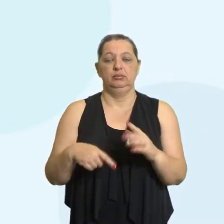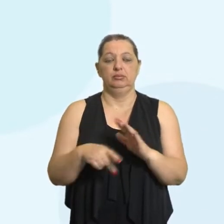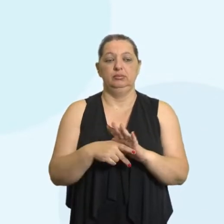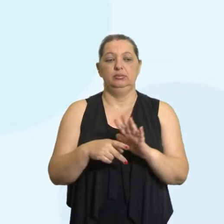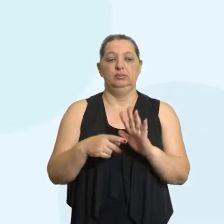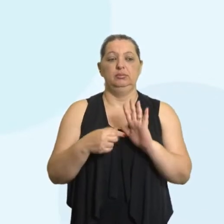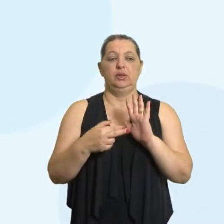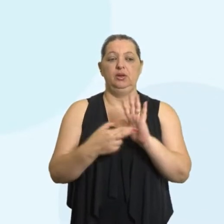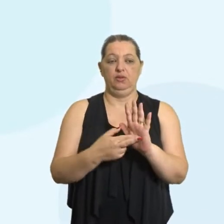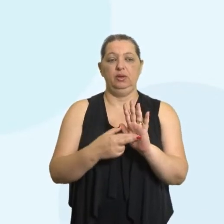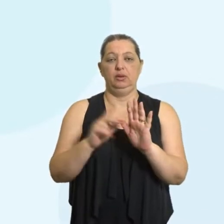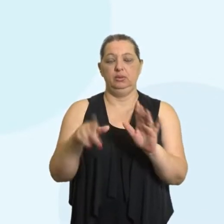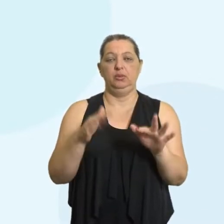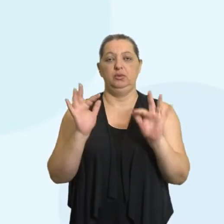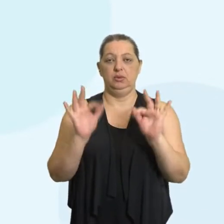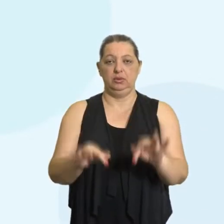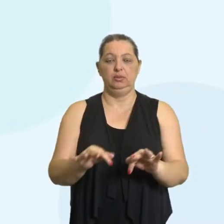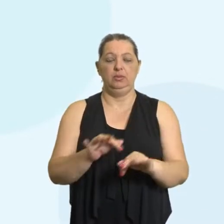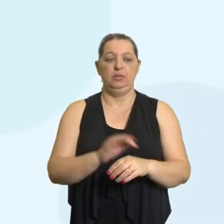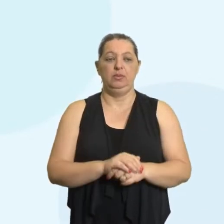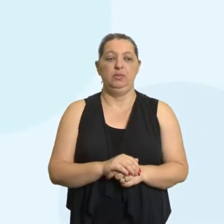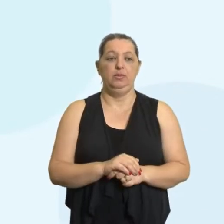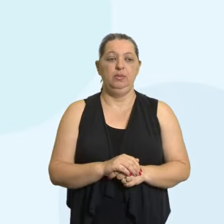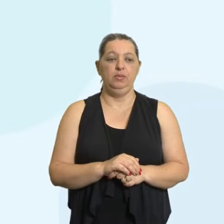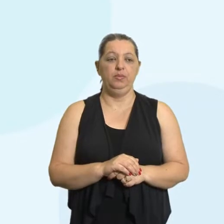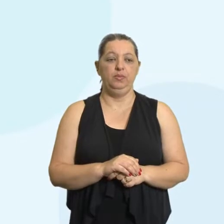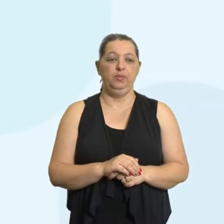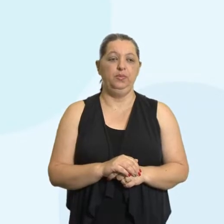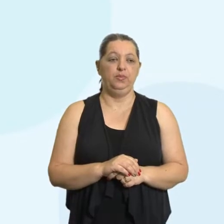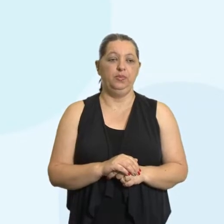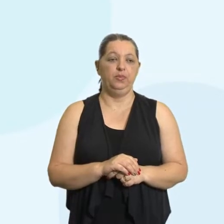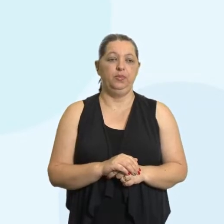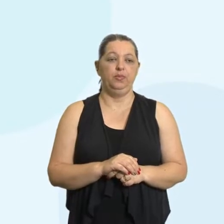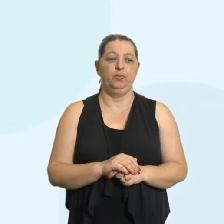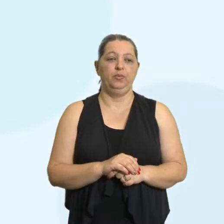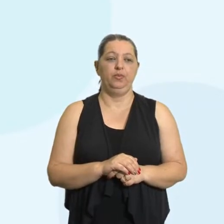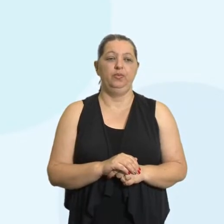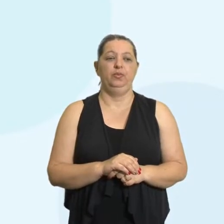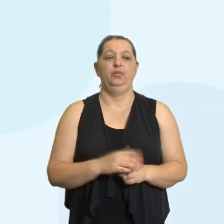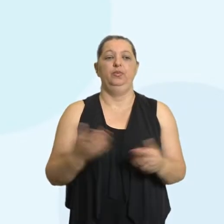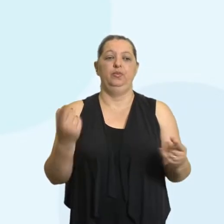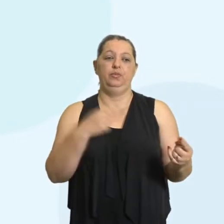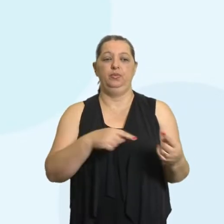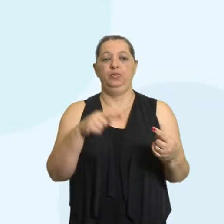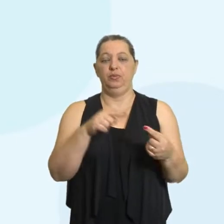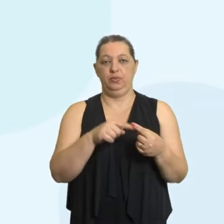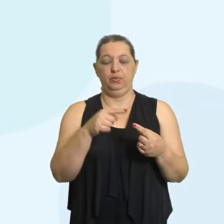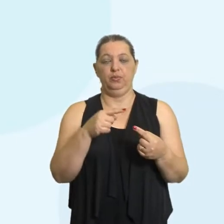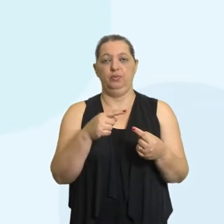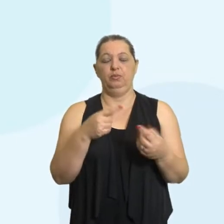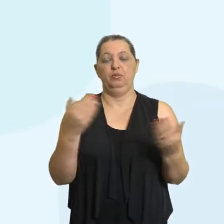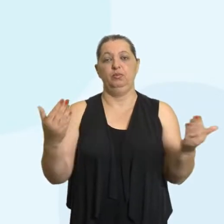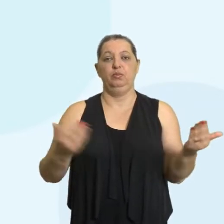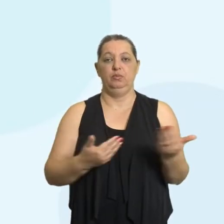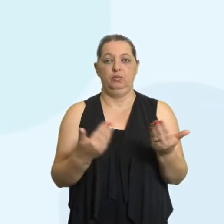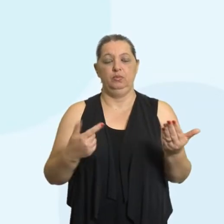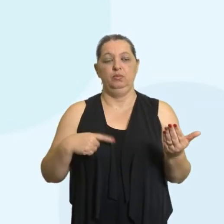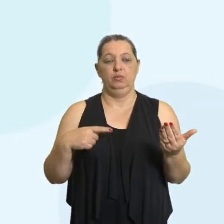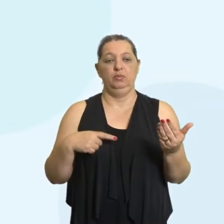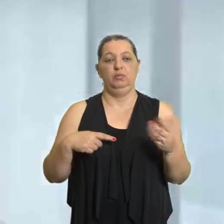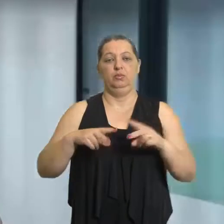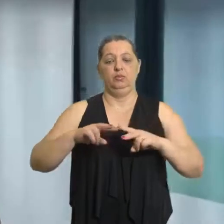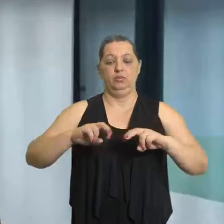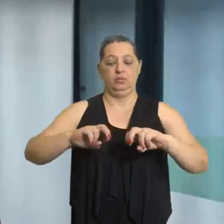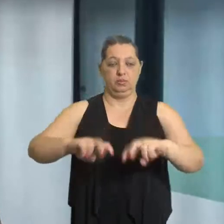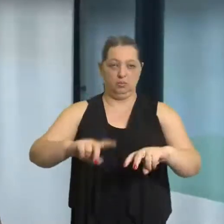referências e aí a gente encerra com vocês hoje como objetivo da nossa falta nós temos aí explorar as